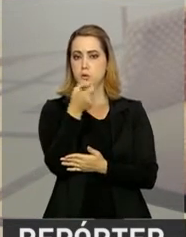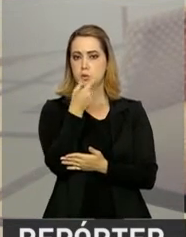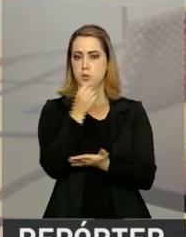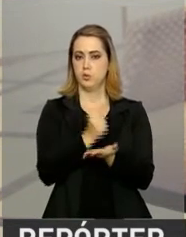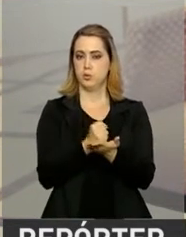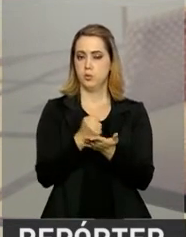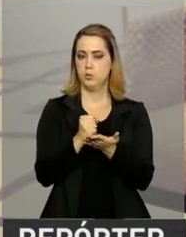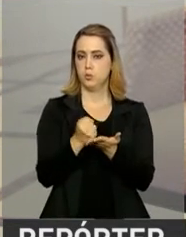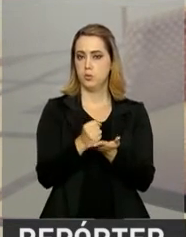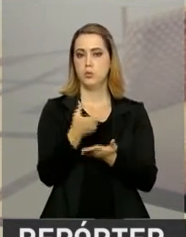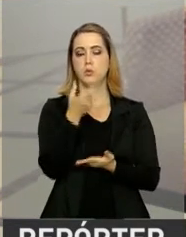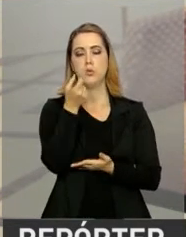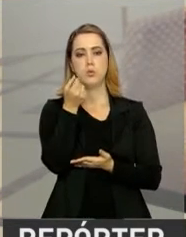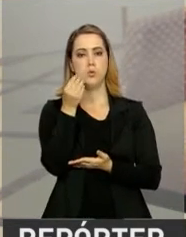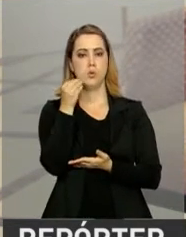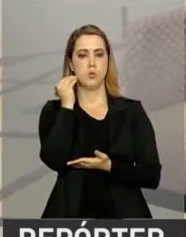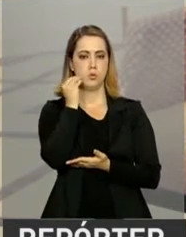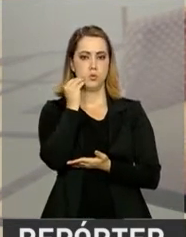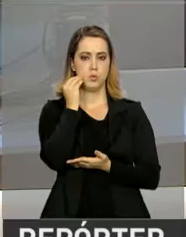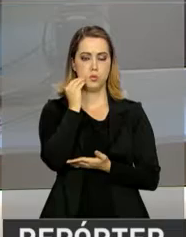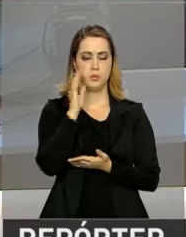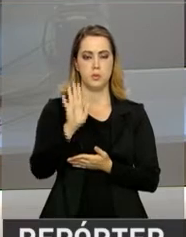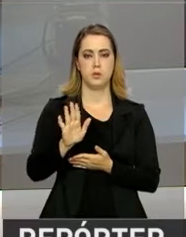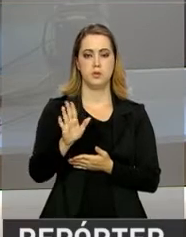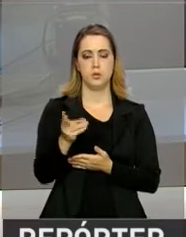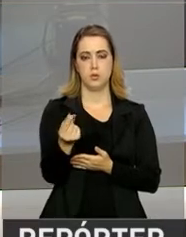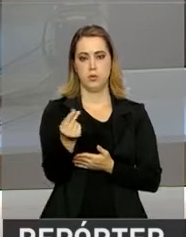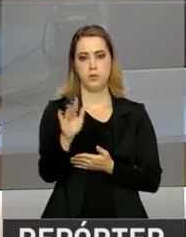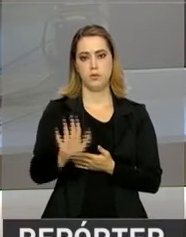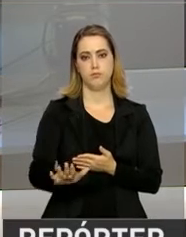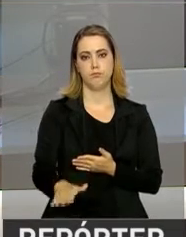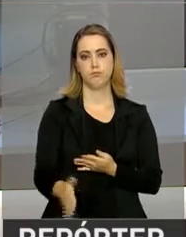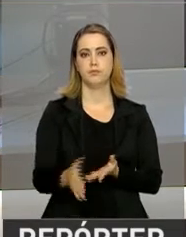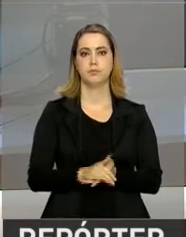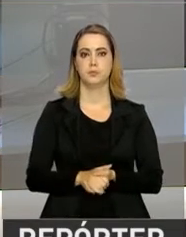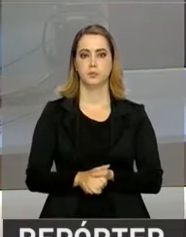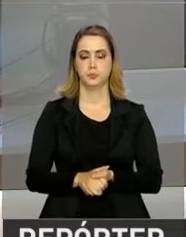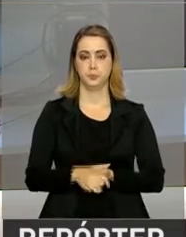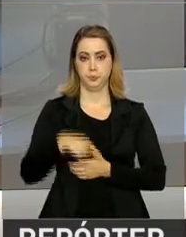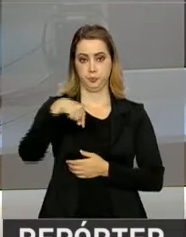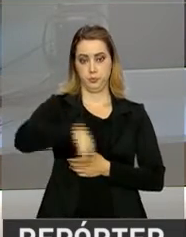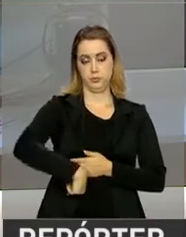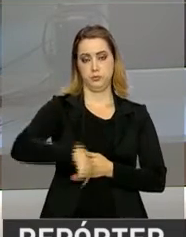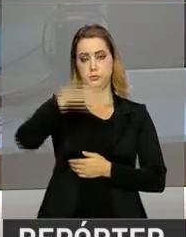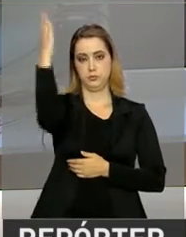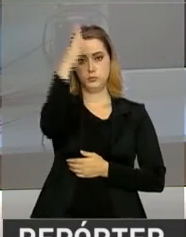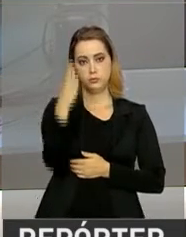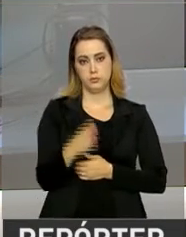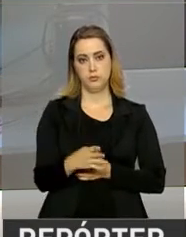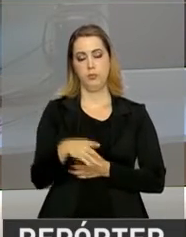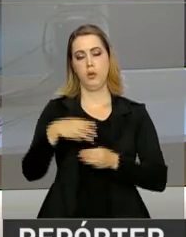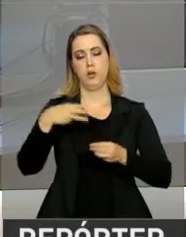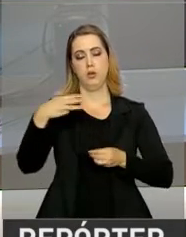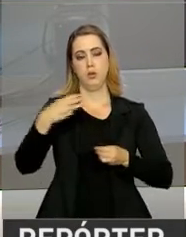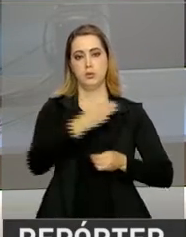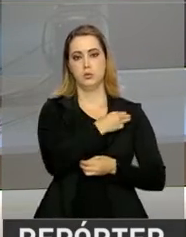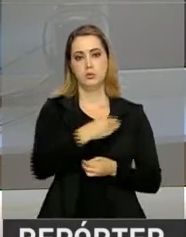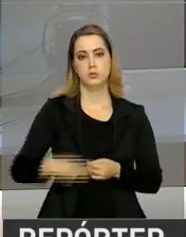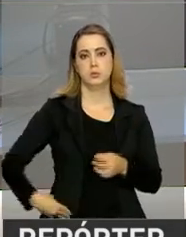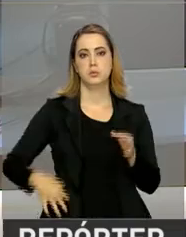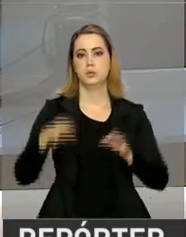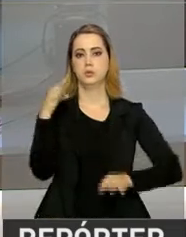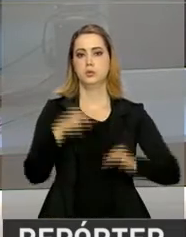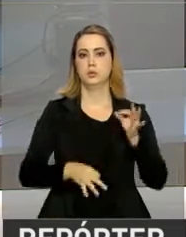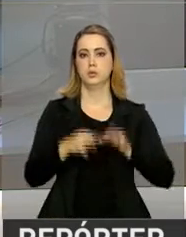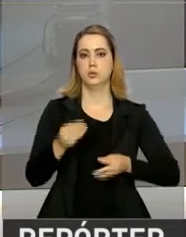e de testes a custos mais baixos. Aqui no Brasil, o ministro da Justiça e Cidadania, Alexandre de Moraes, deu posse